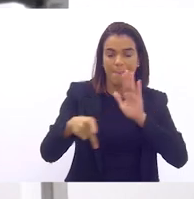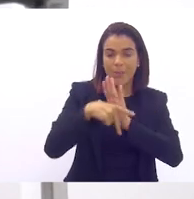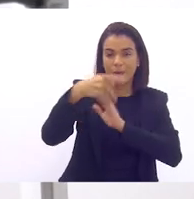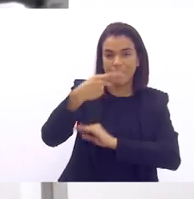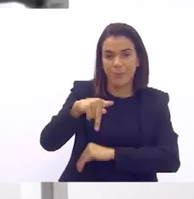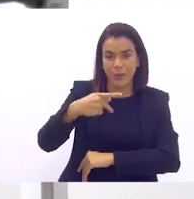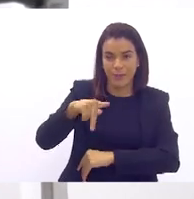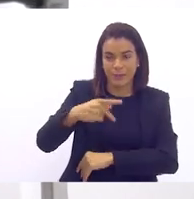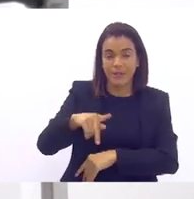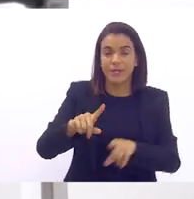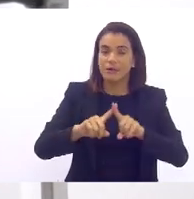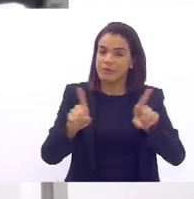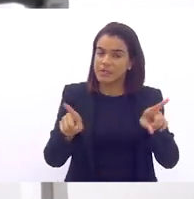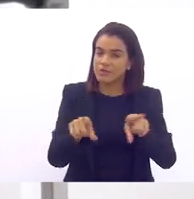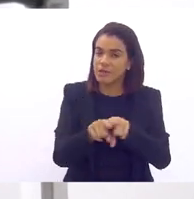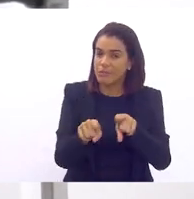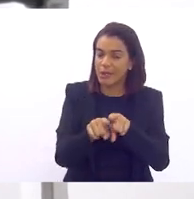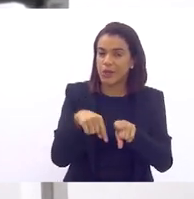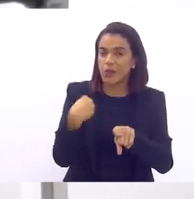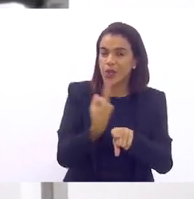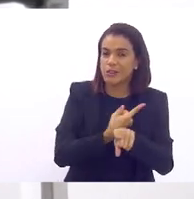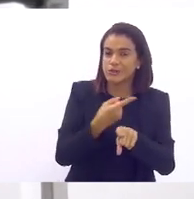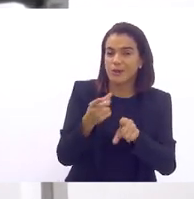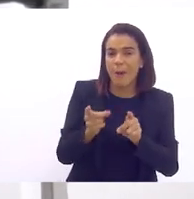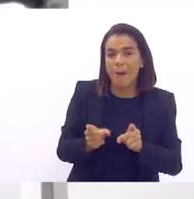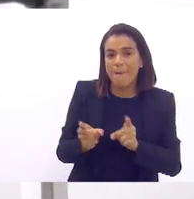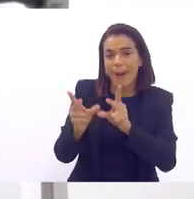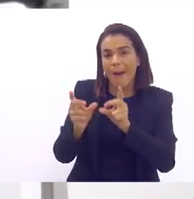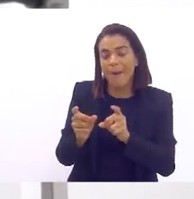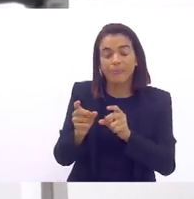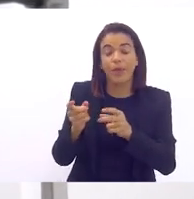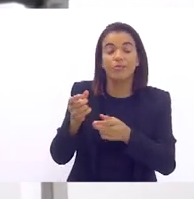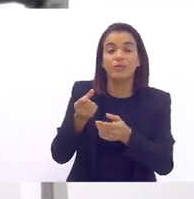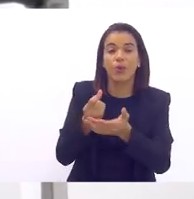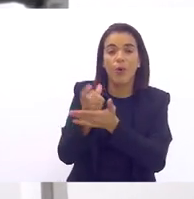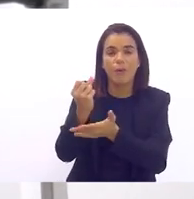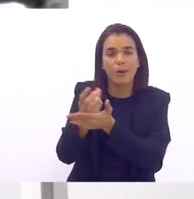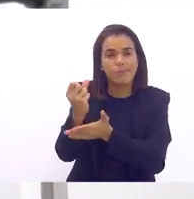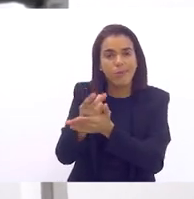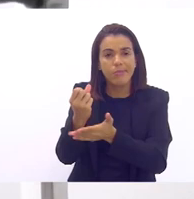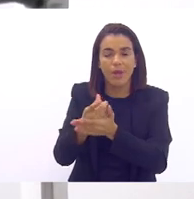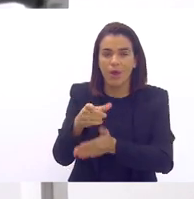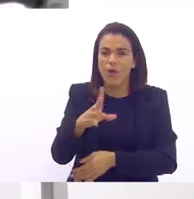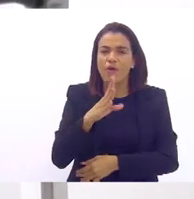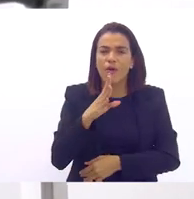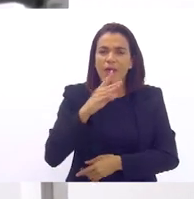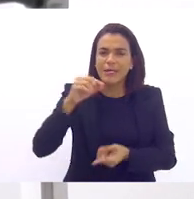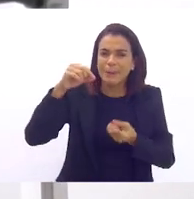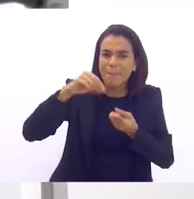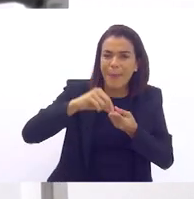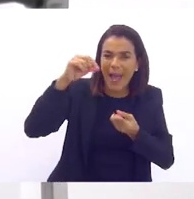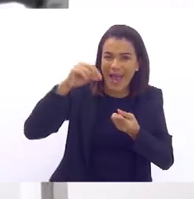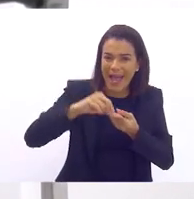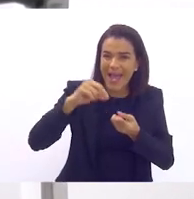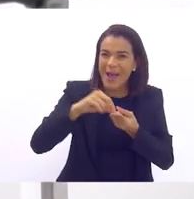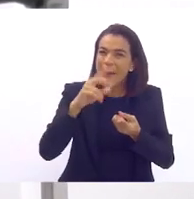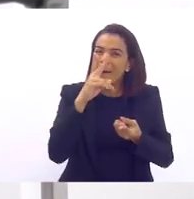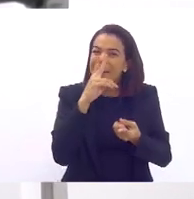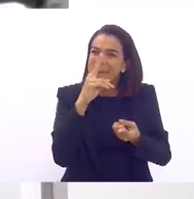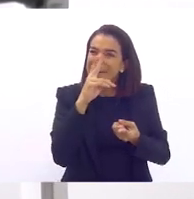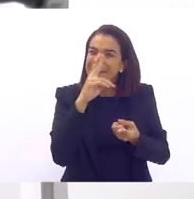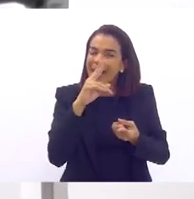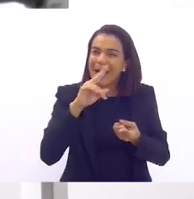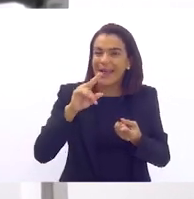mas eu diria que a gente importa Desde da base do para eu não sei se vocês conhecem um teste rápido parece muito com teste de